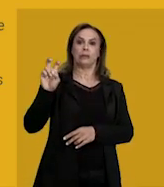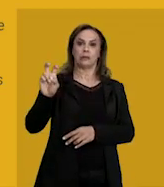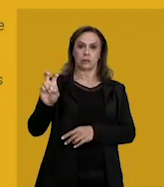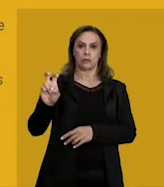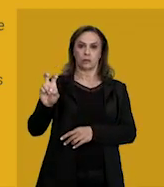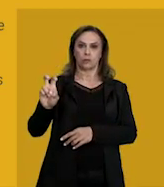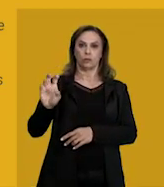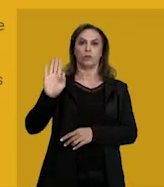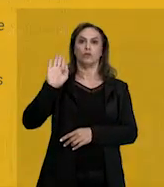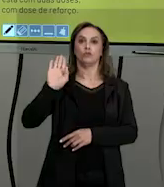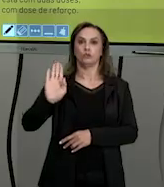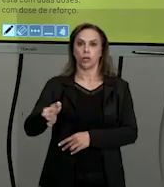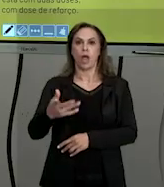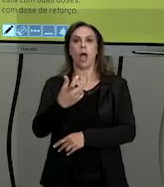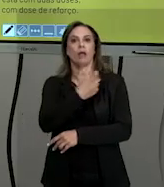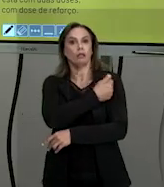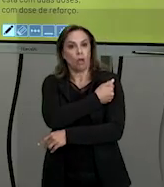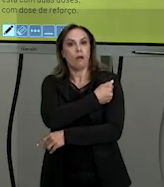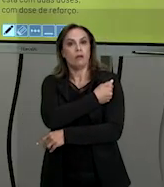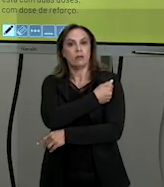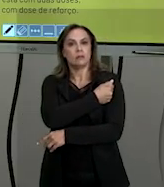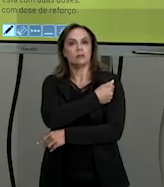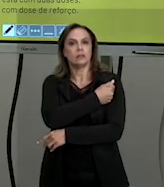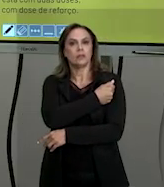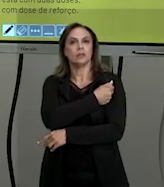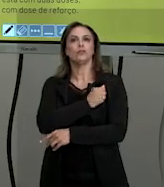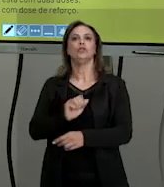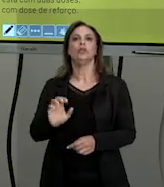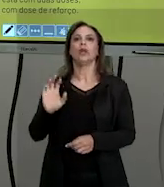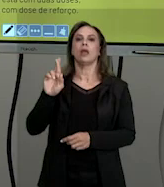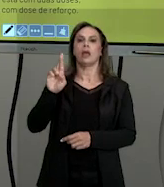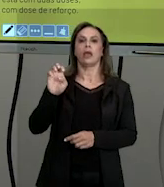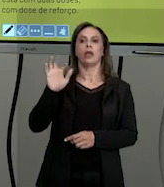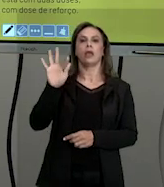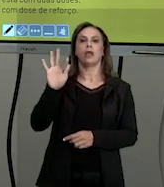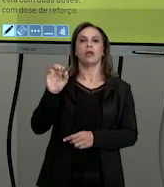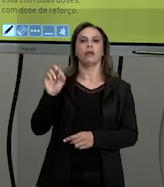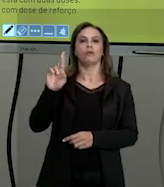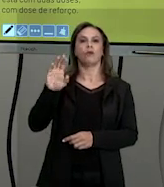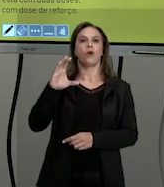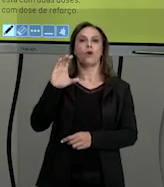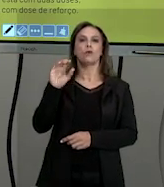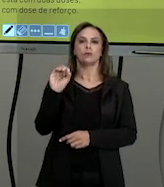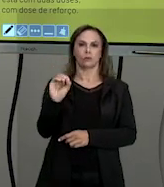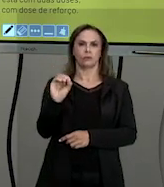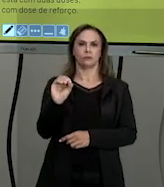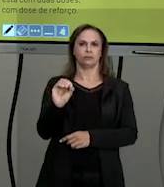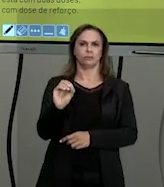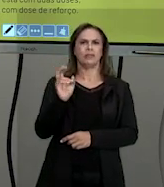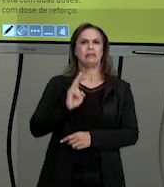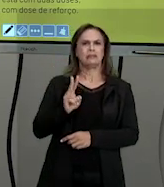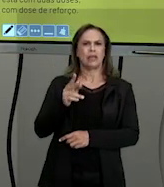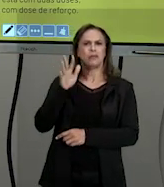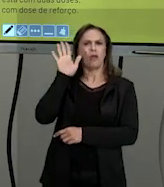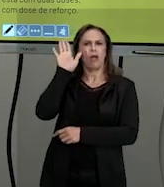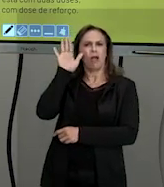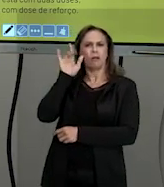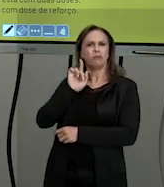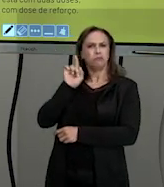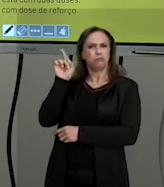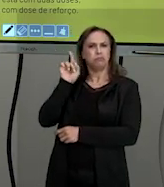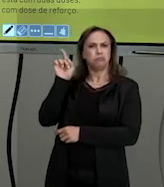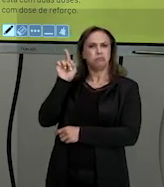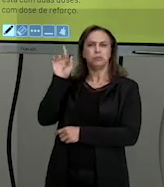reforço. Quando a gente olha para as informações desse slide, tem uma coisa que nos chama a atenção, e eu espero